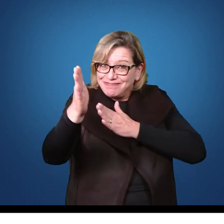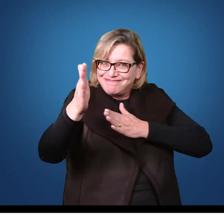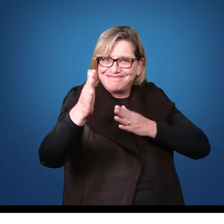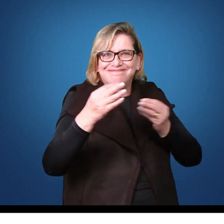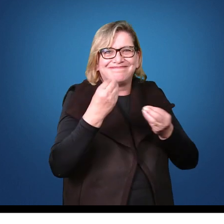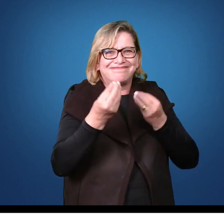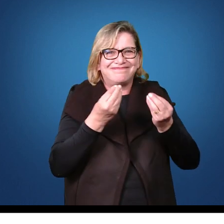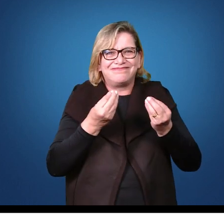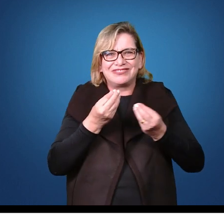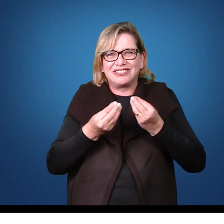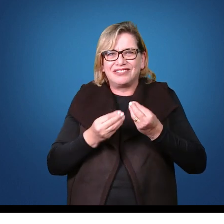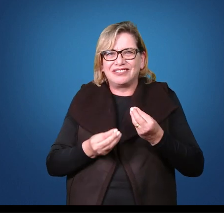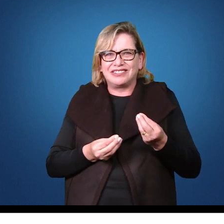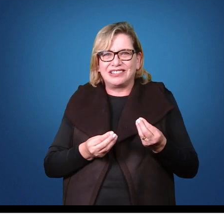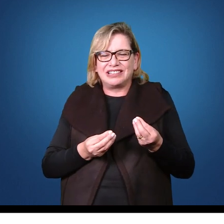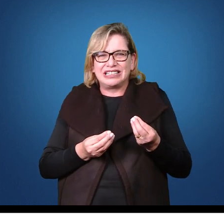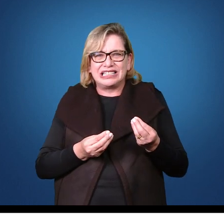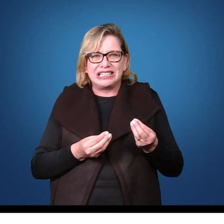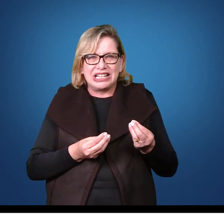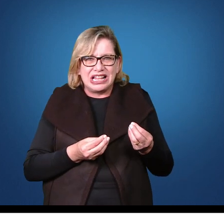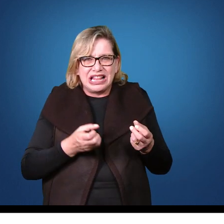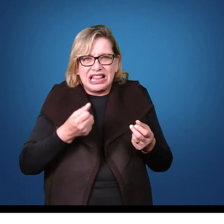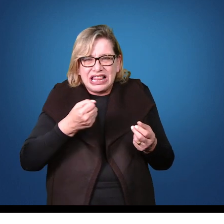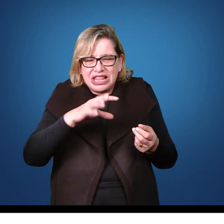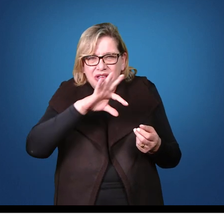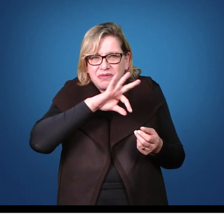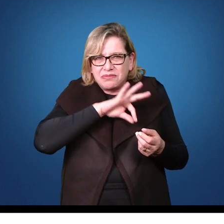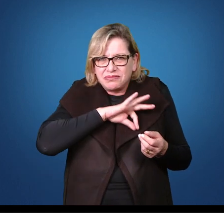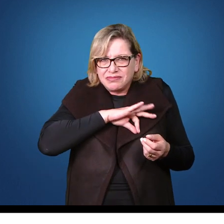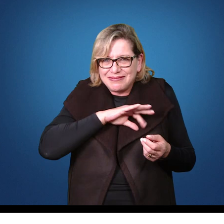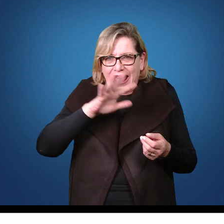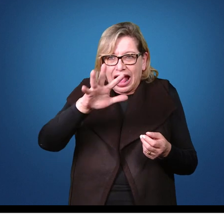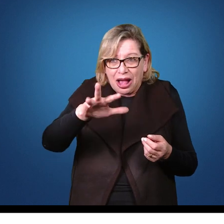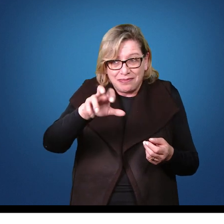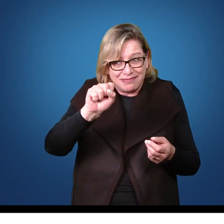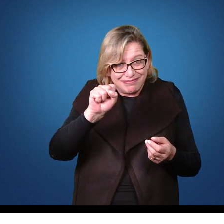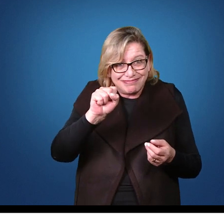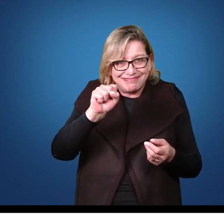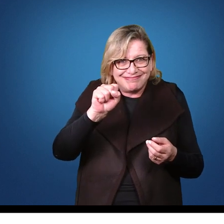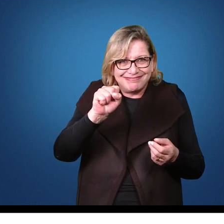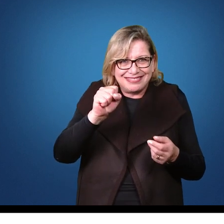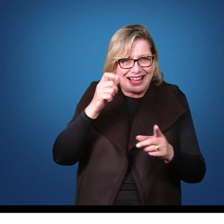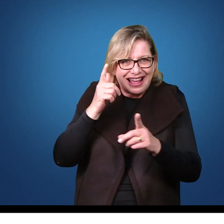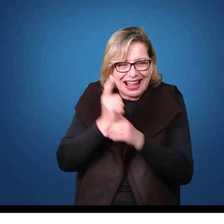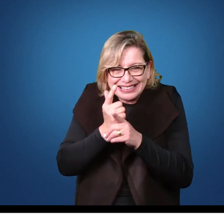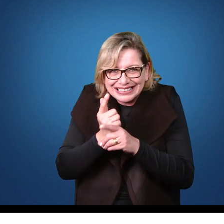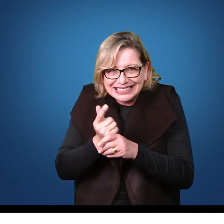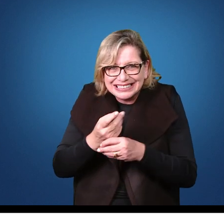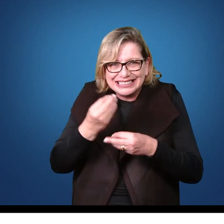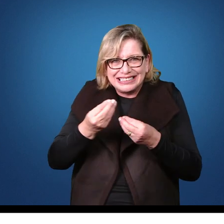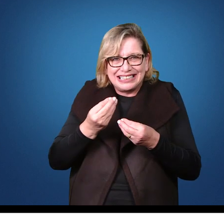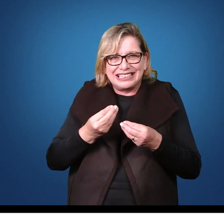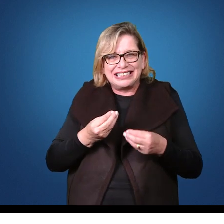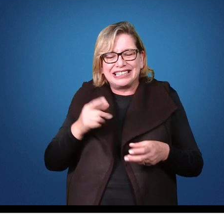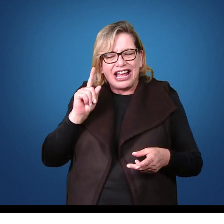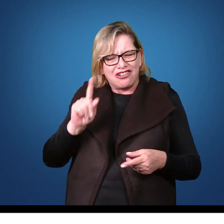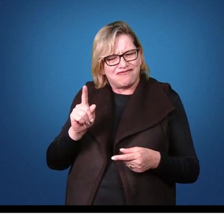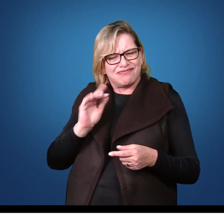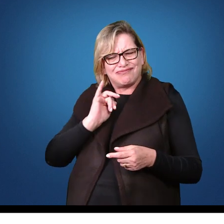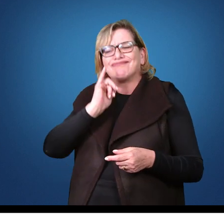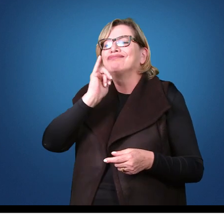policial. Quando o policial pegar, por exemplo, pegou essa bandoleira e vai dizer